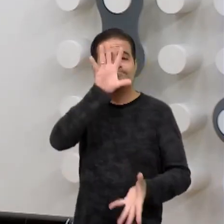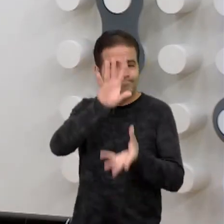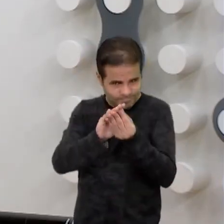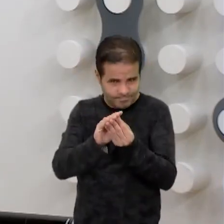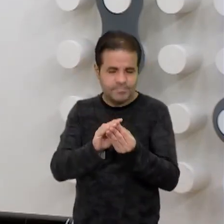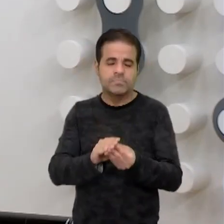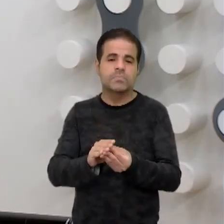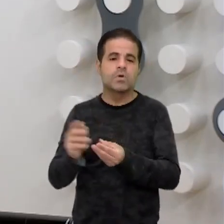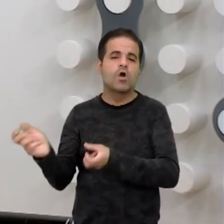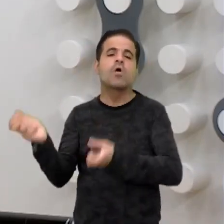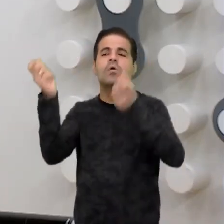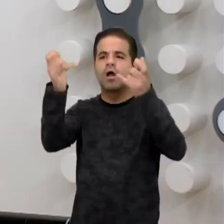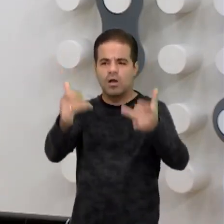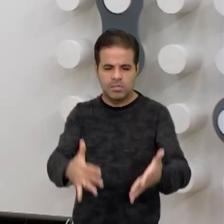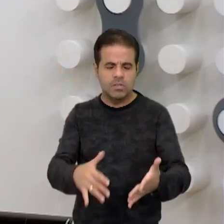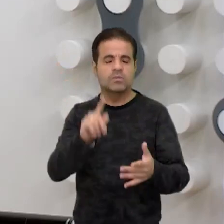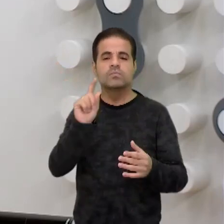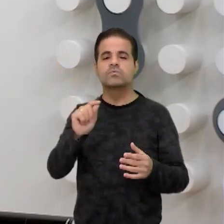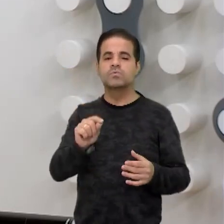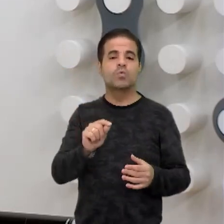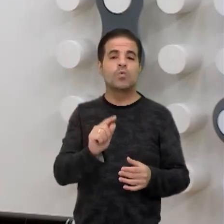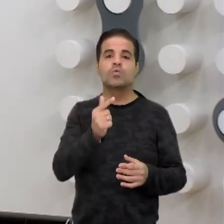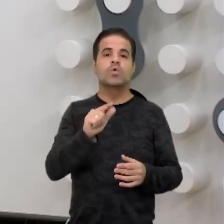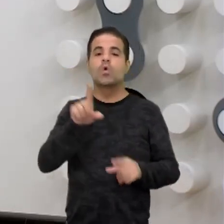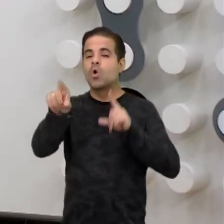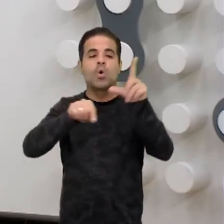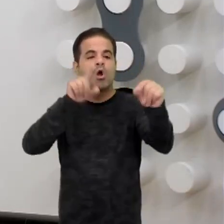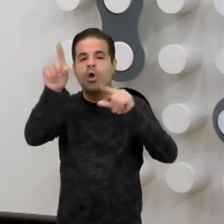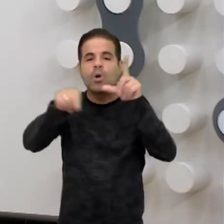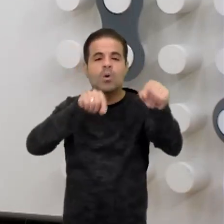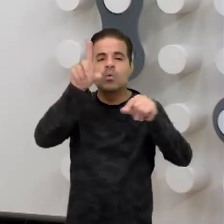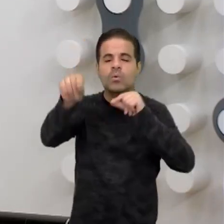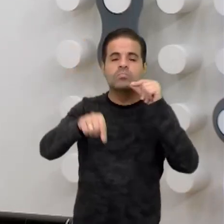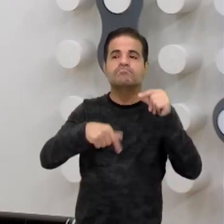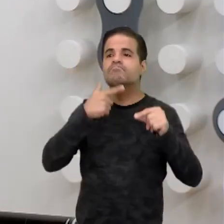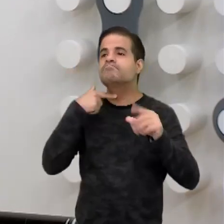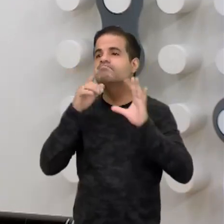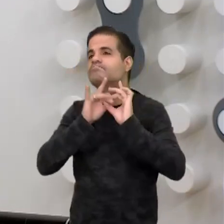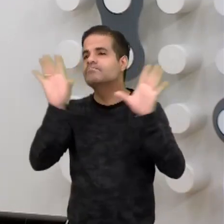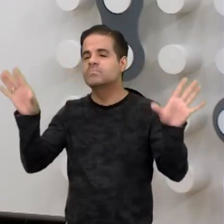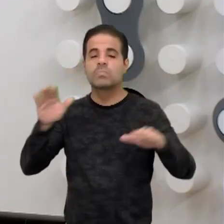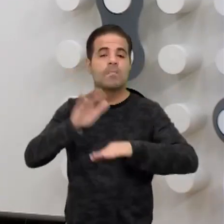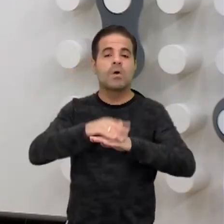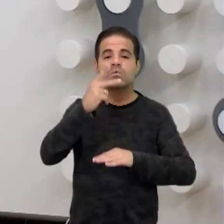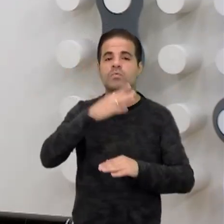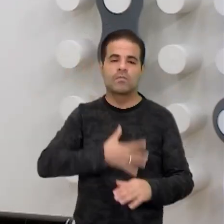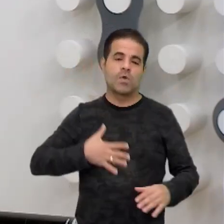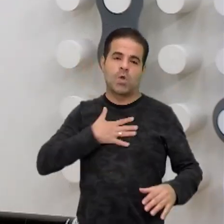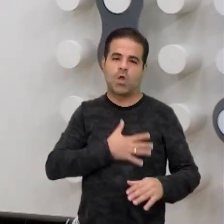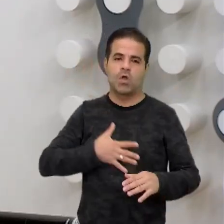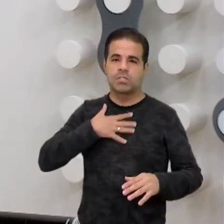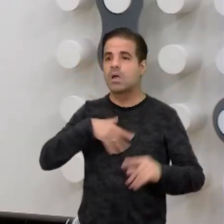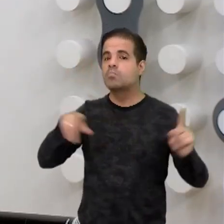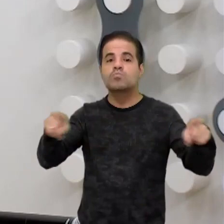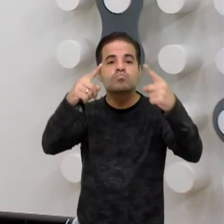resumindo o que eu quis dizer você não escolhe assim à vontade aquilo que você vai gostar